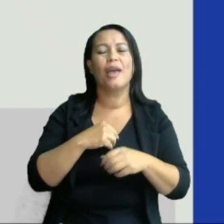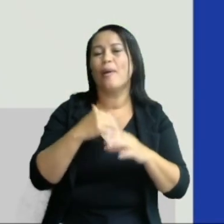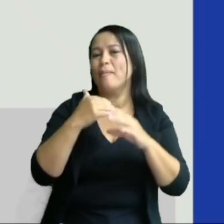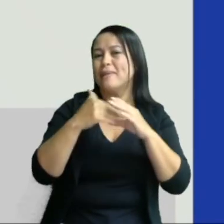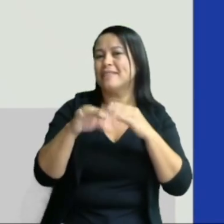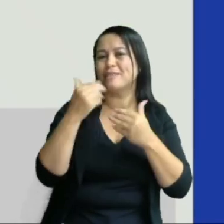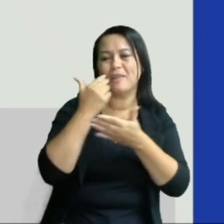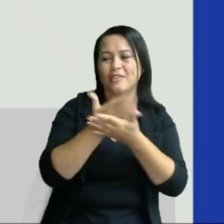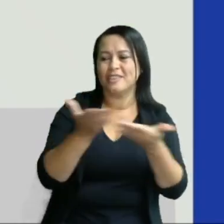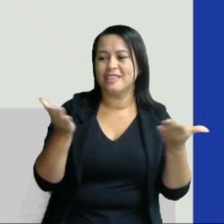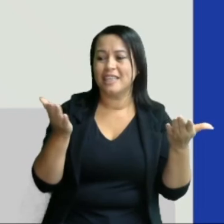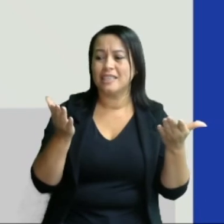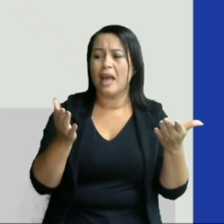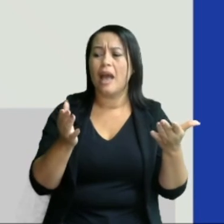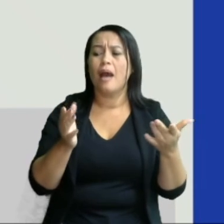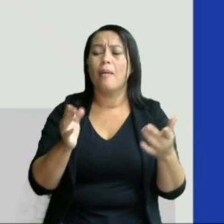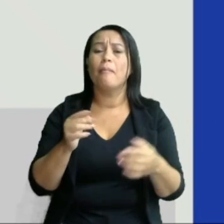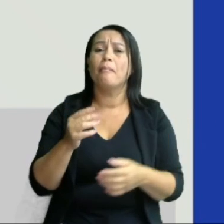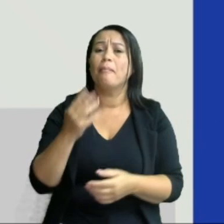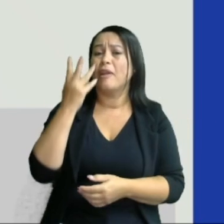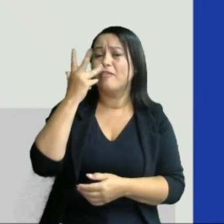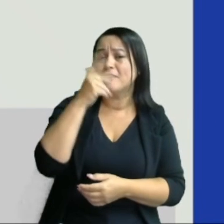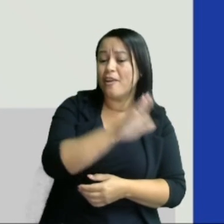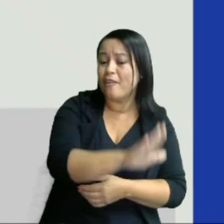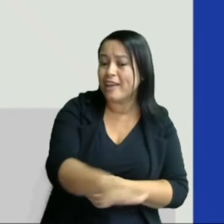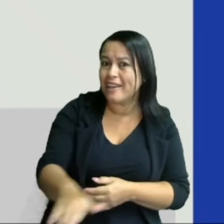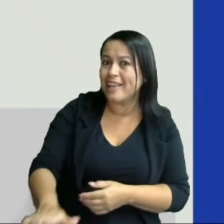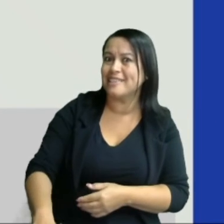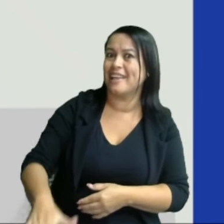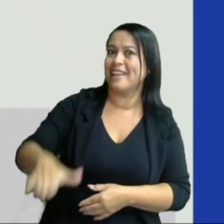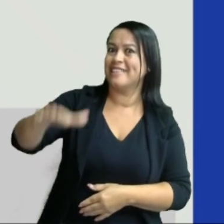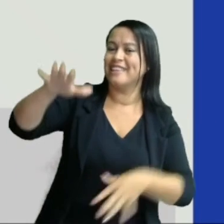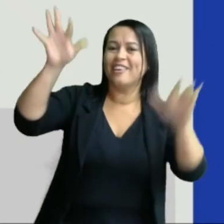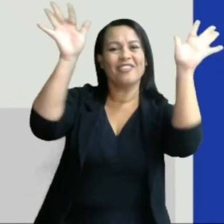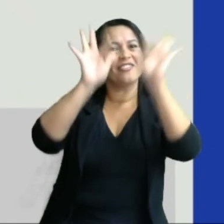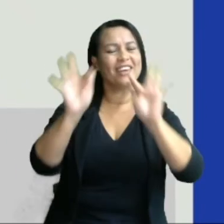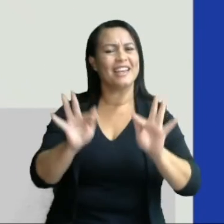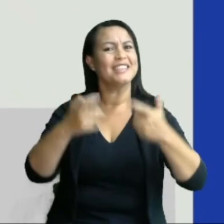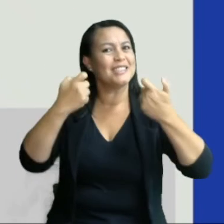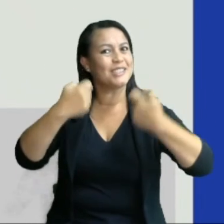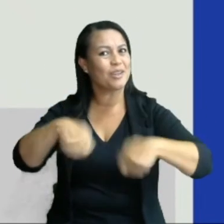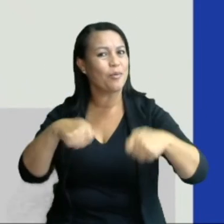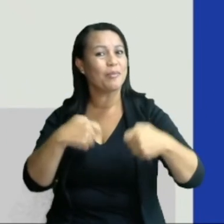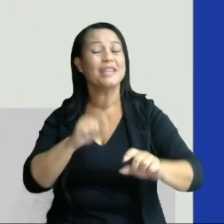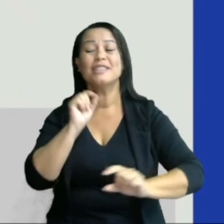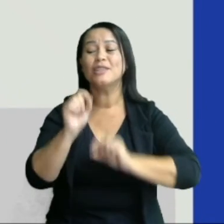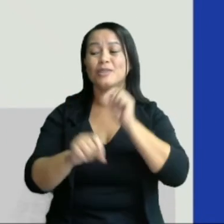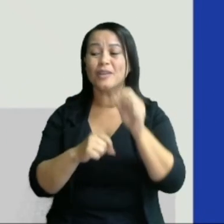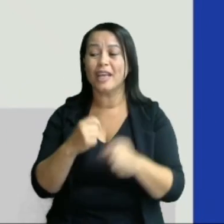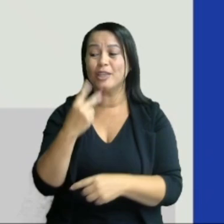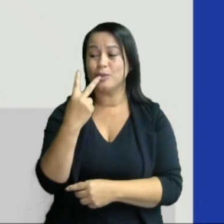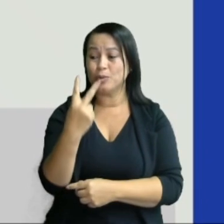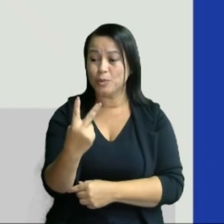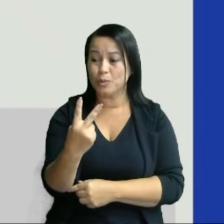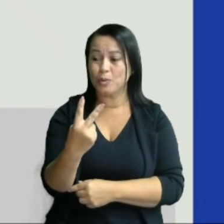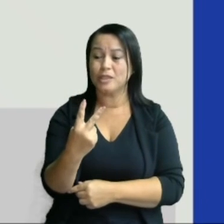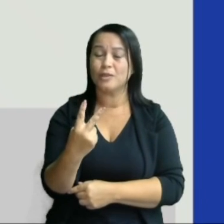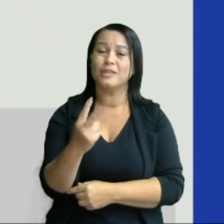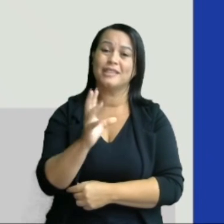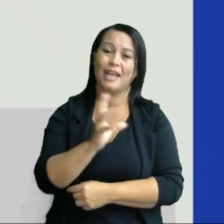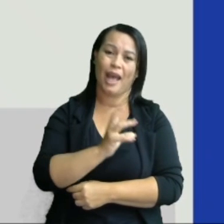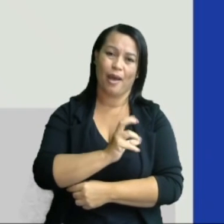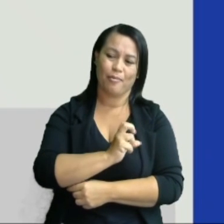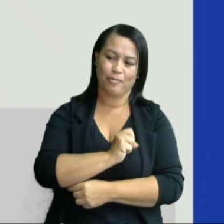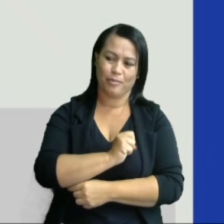tá certo? Para fazer uma criança crescer feliz, são necessários dar duas coisas: